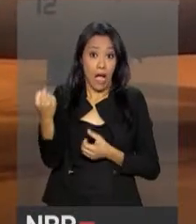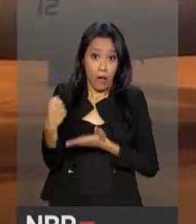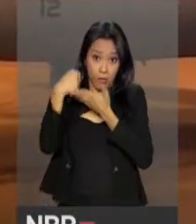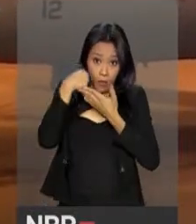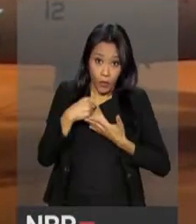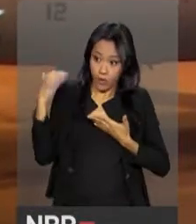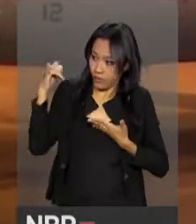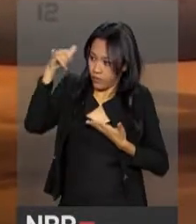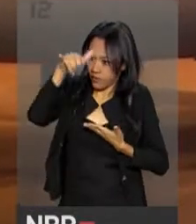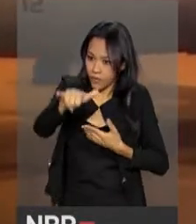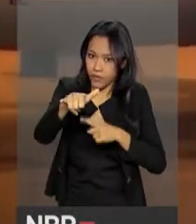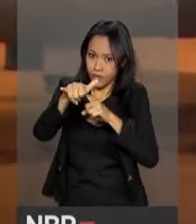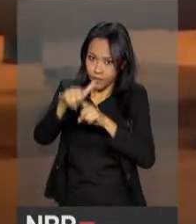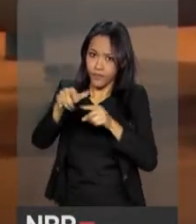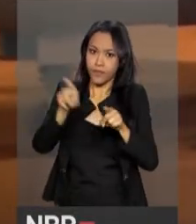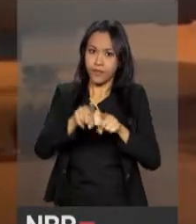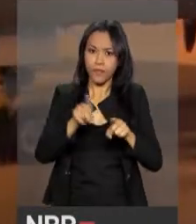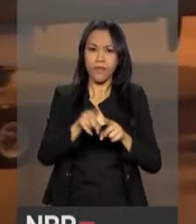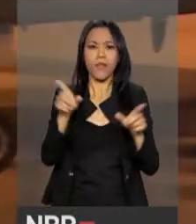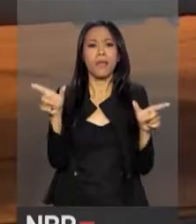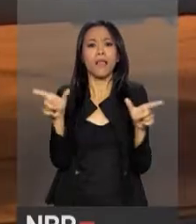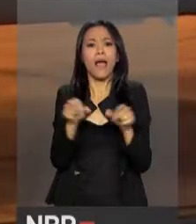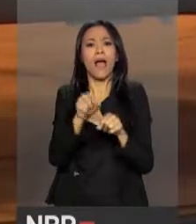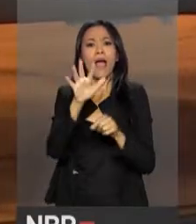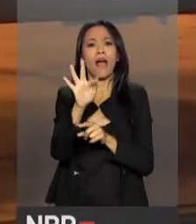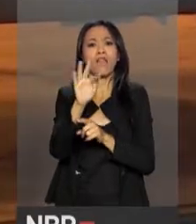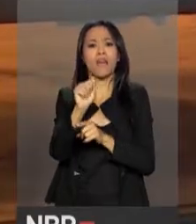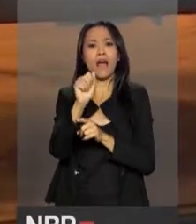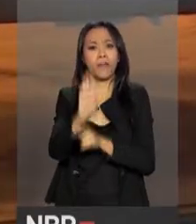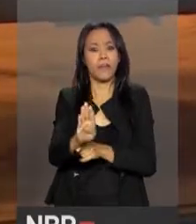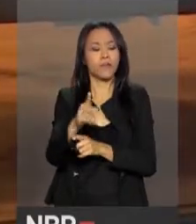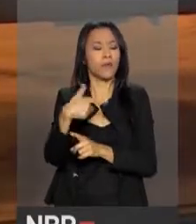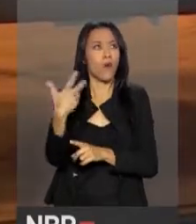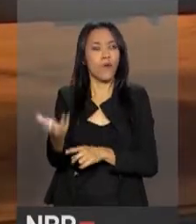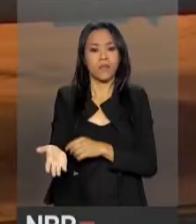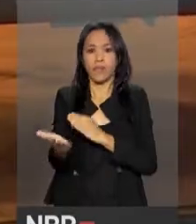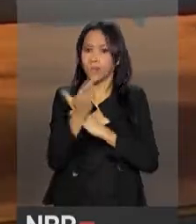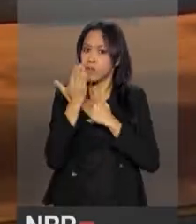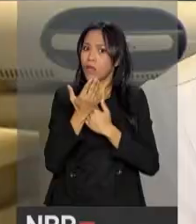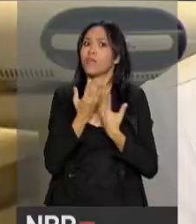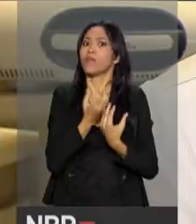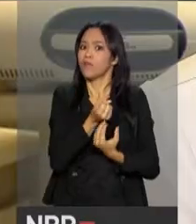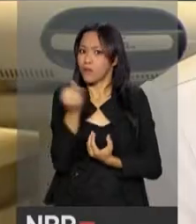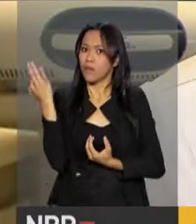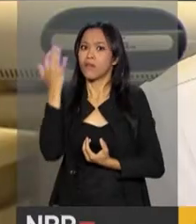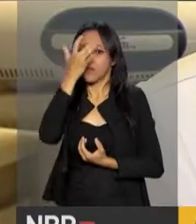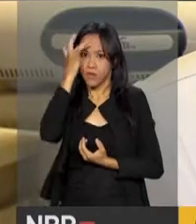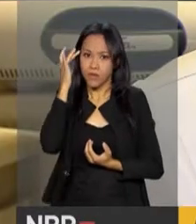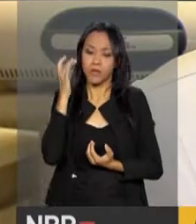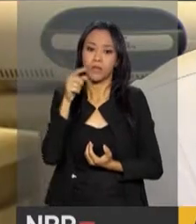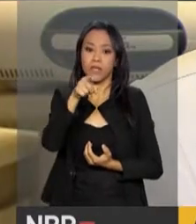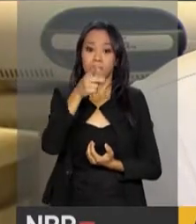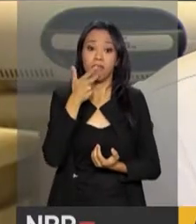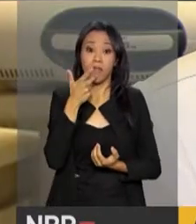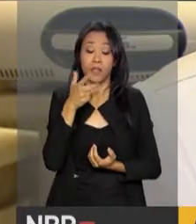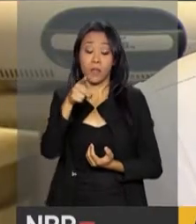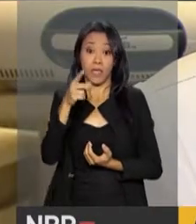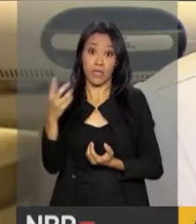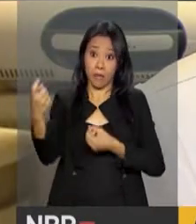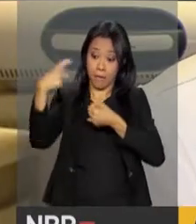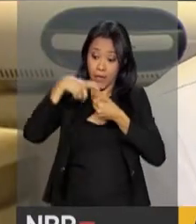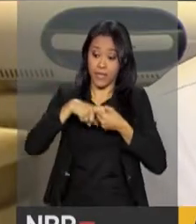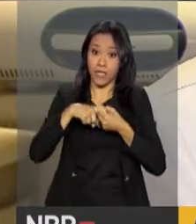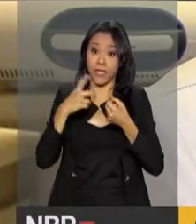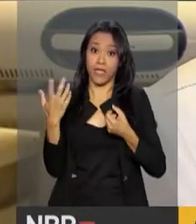das companhias aéreas e da força aérea brasileira fab tem mudado a vida de muita gente essa parceria com as companhias aéreas